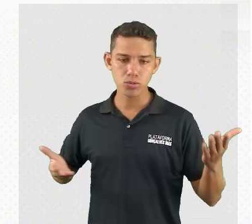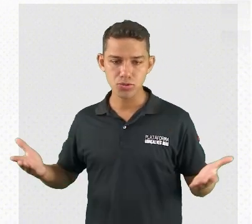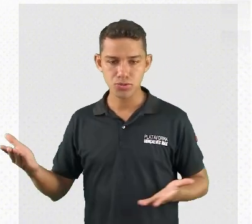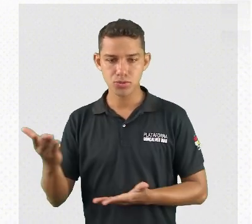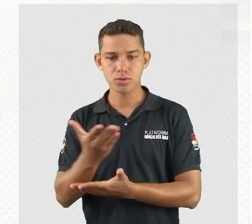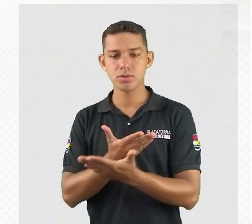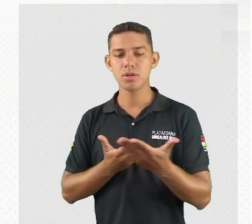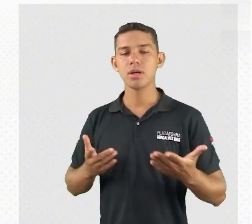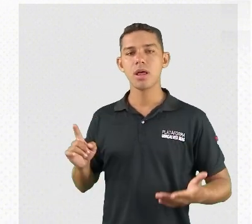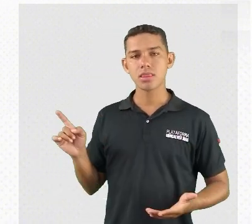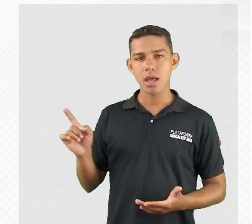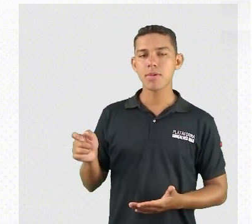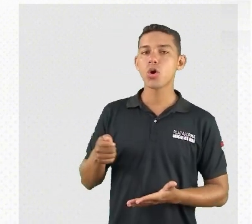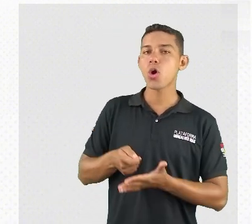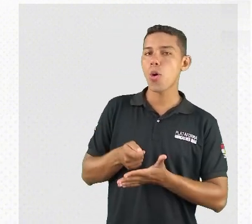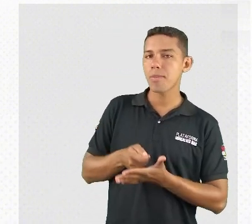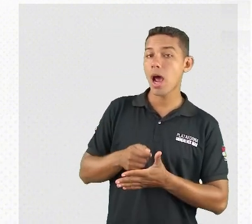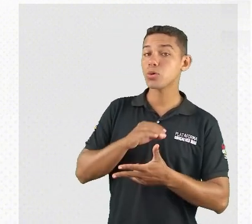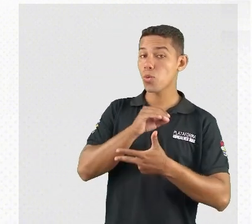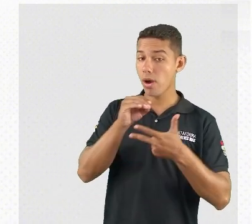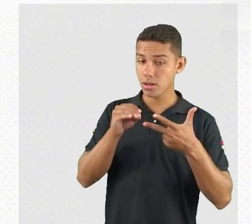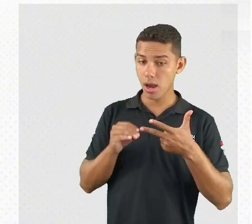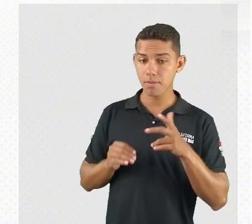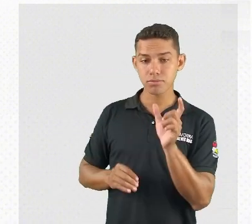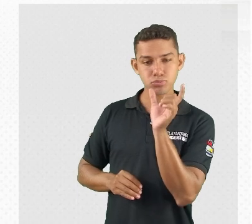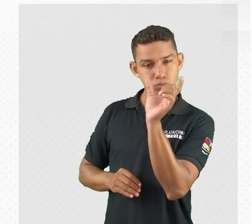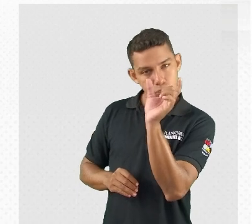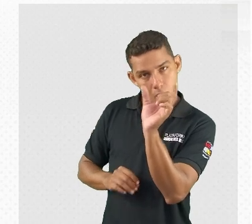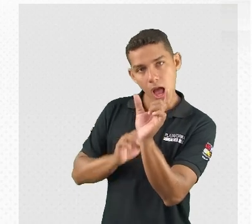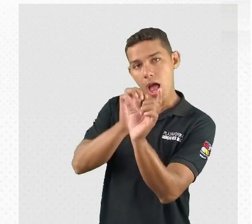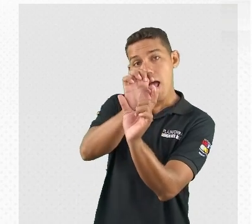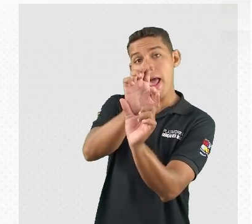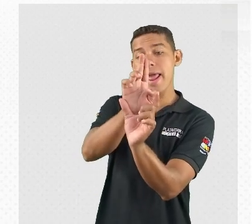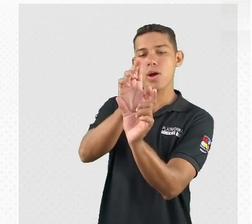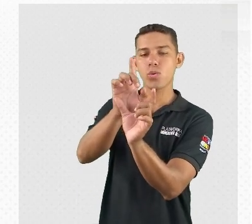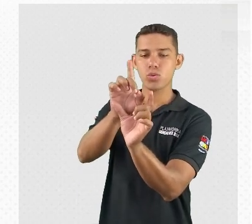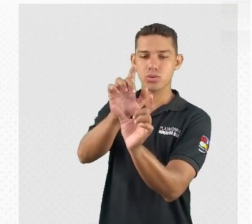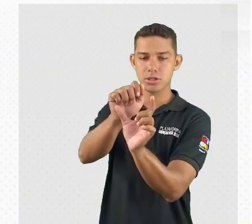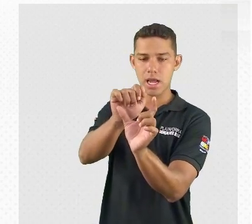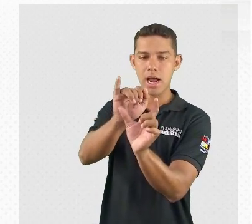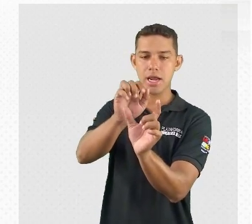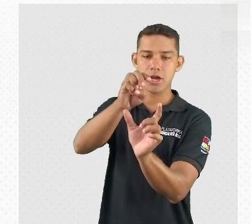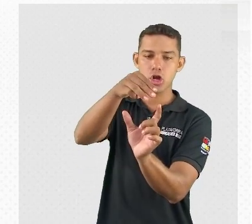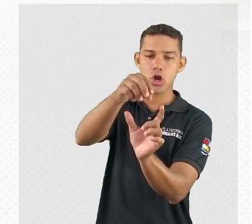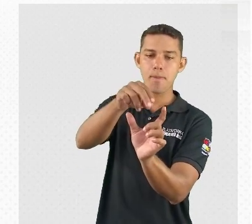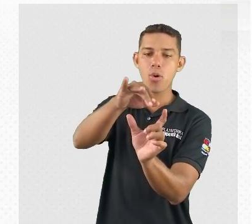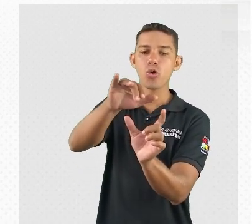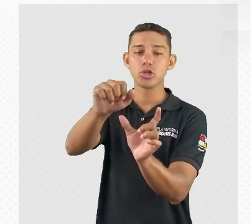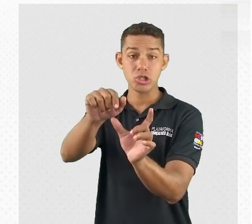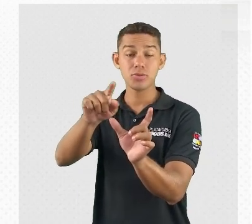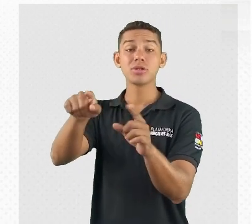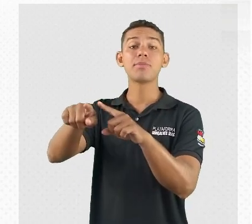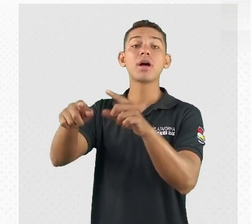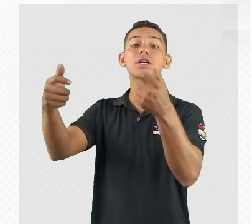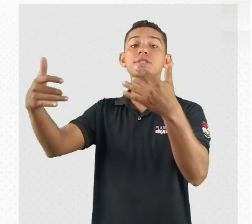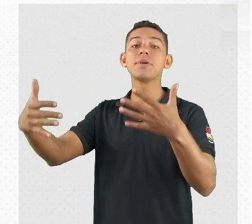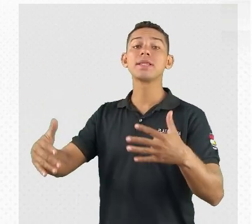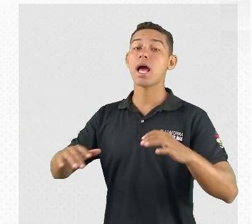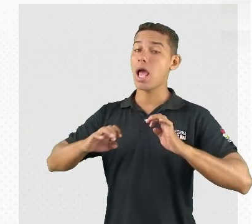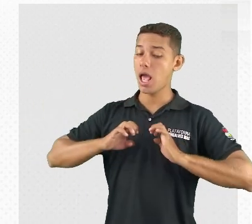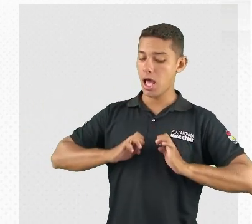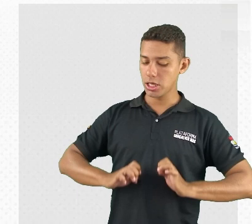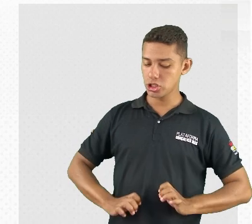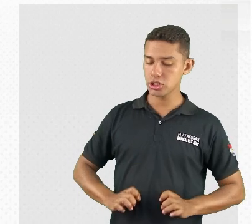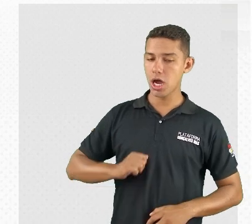Esse termo, ele é muito cobrado no Enem. Costuma cair diversas vezes questões a respeito da ética aristotélica e da política